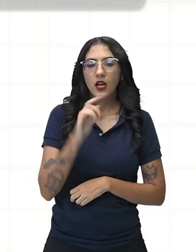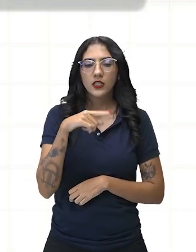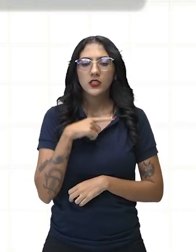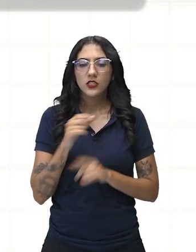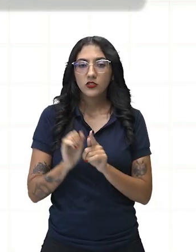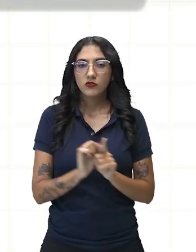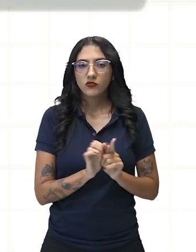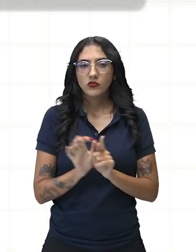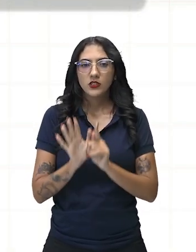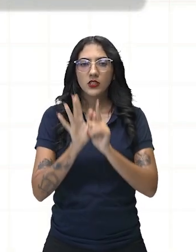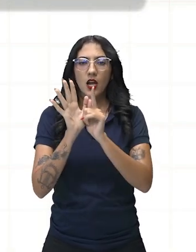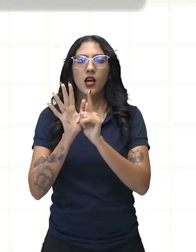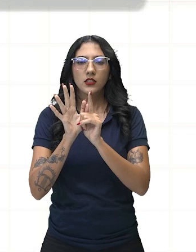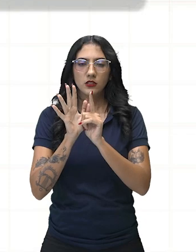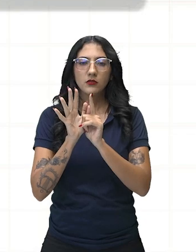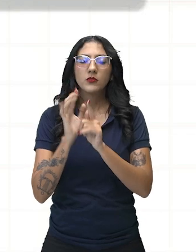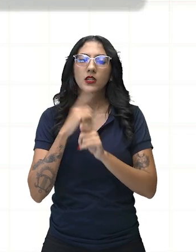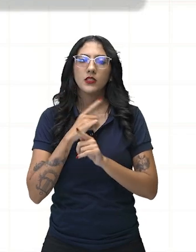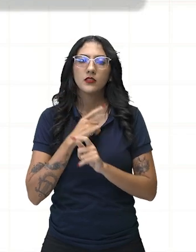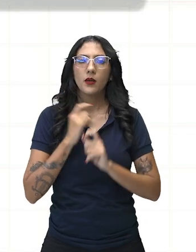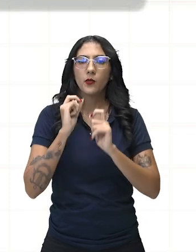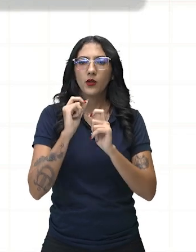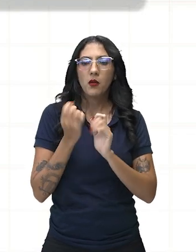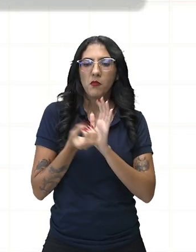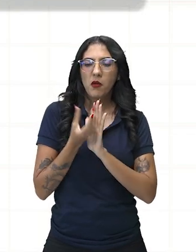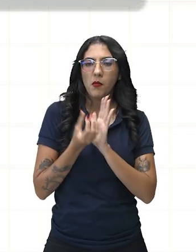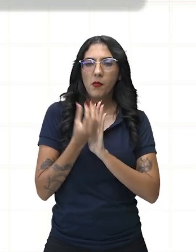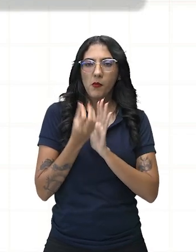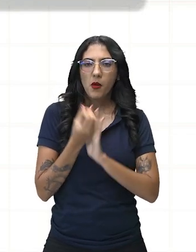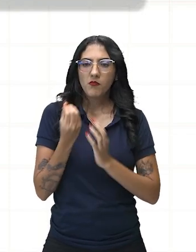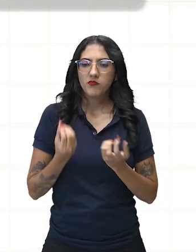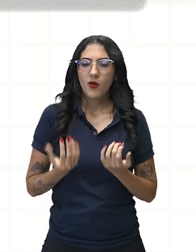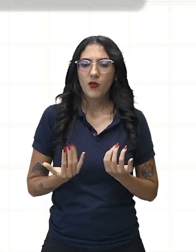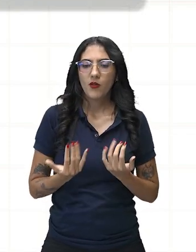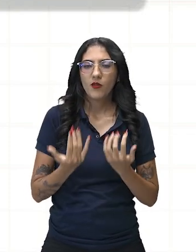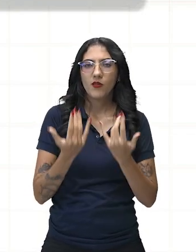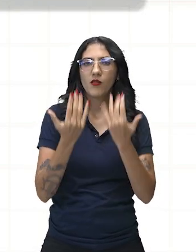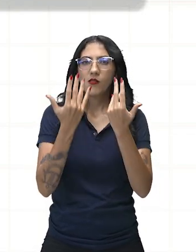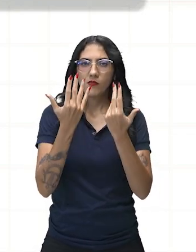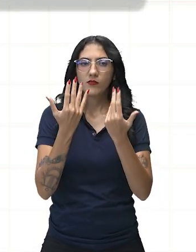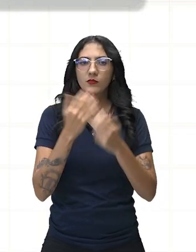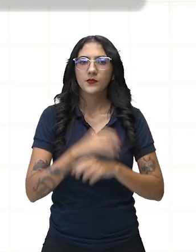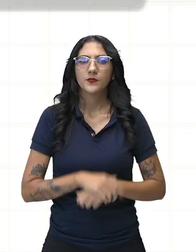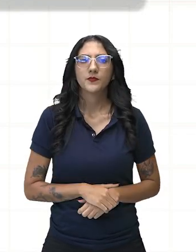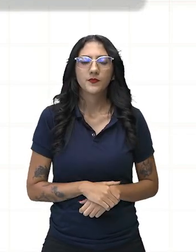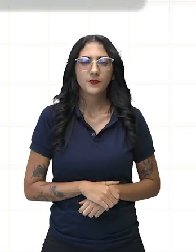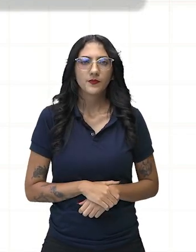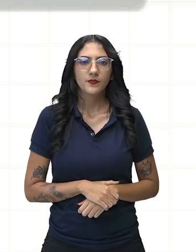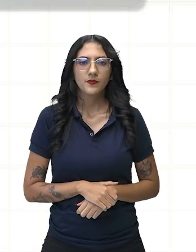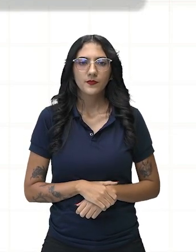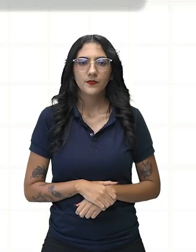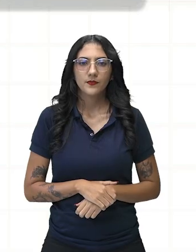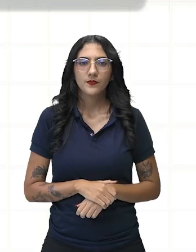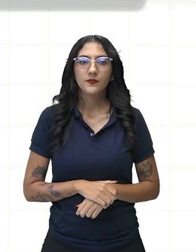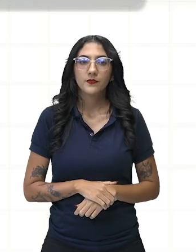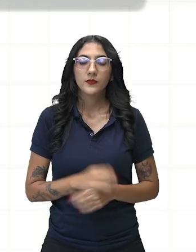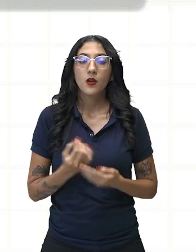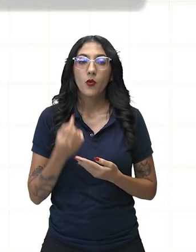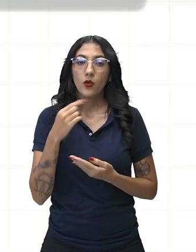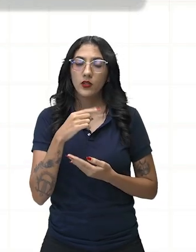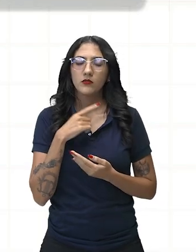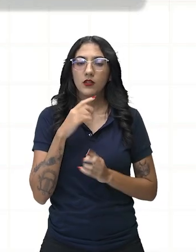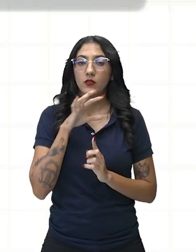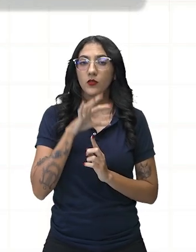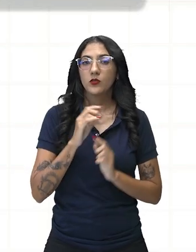na atmosfera por conta da emissão de poluentes oriundos ali da queima de combustíveis fósseis. E isso tem provocado